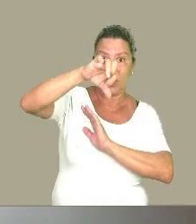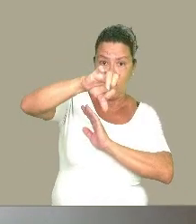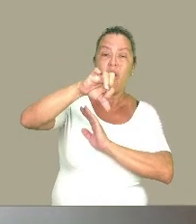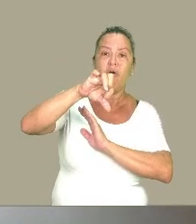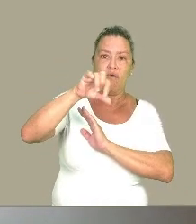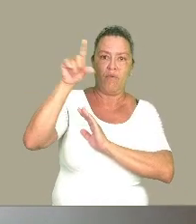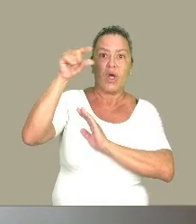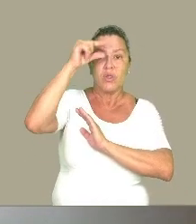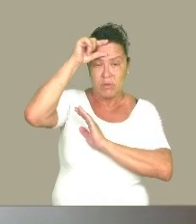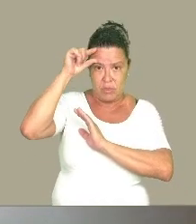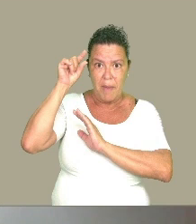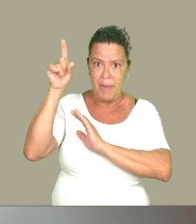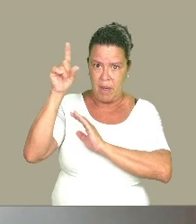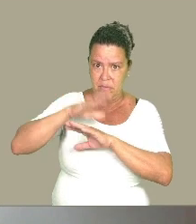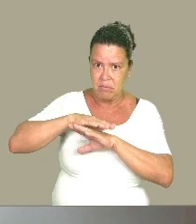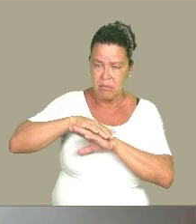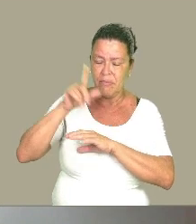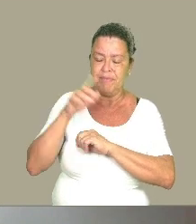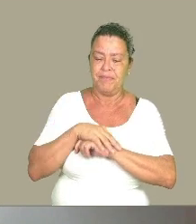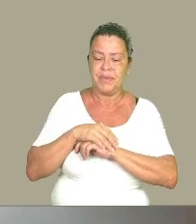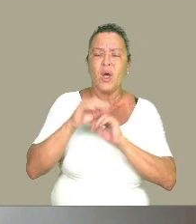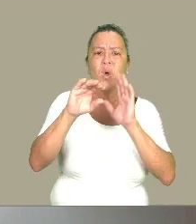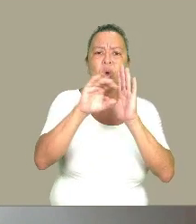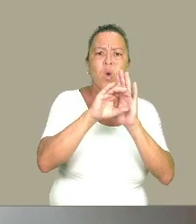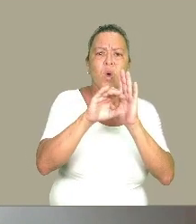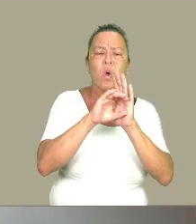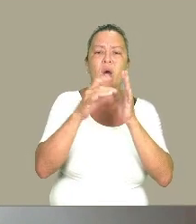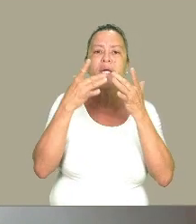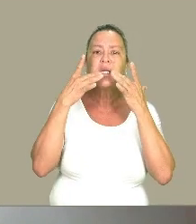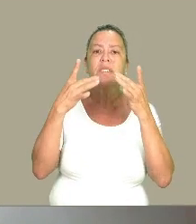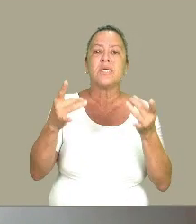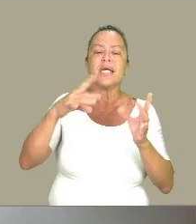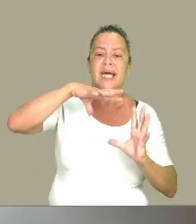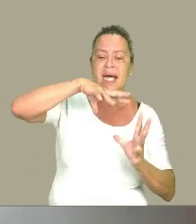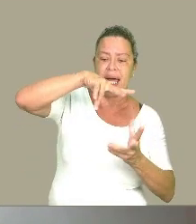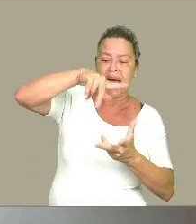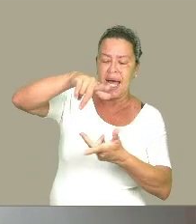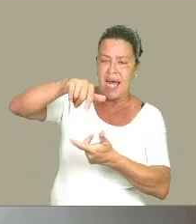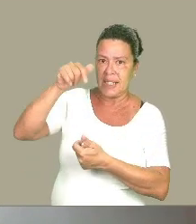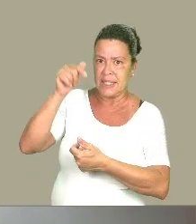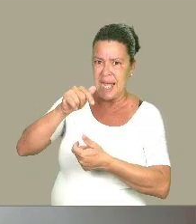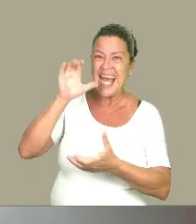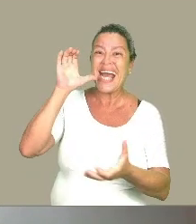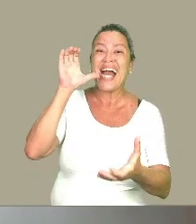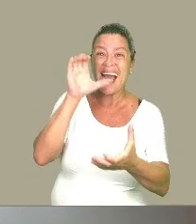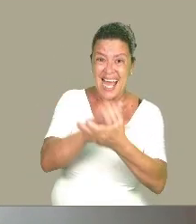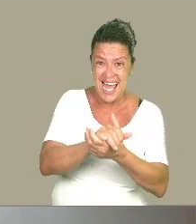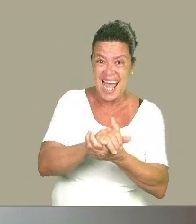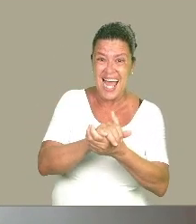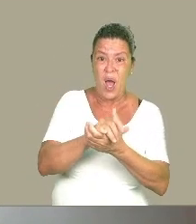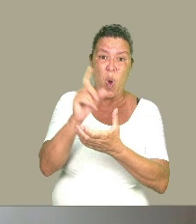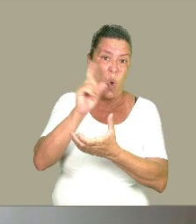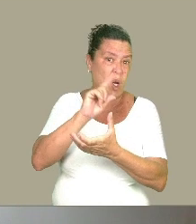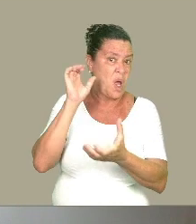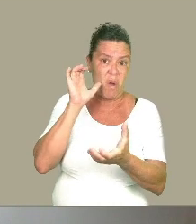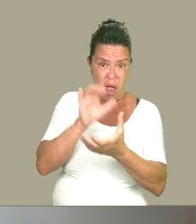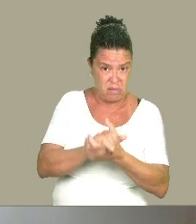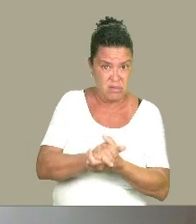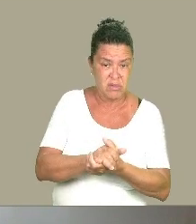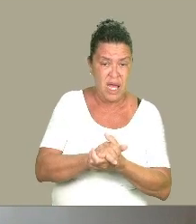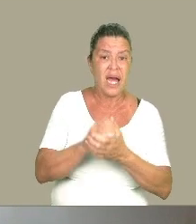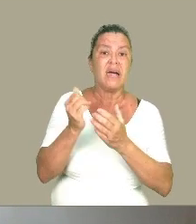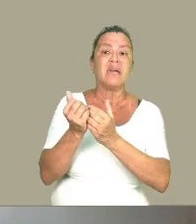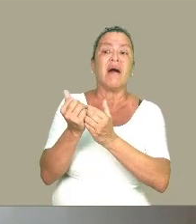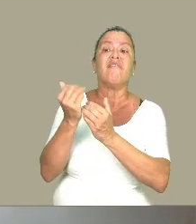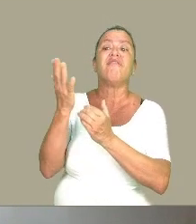seguinte questão. No capítulo das afeições terrenas, o casar ou não casar está